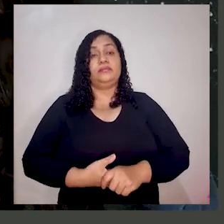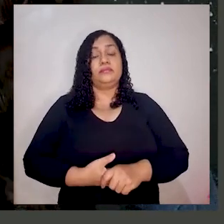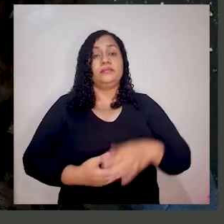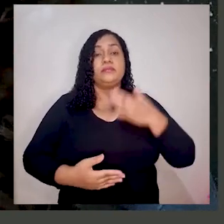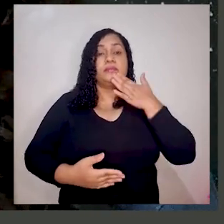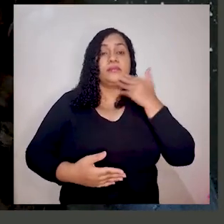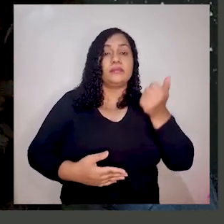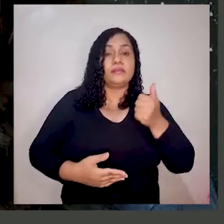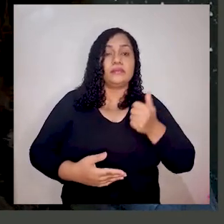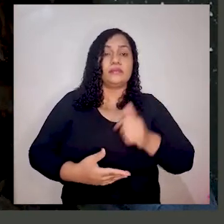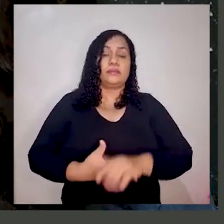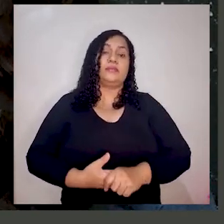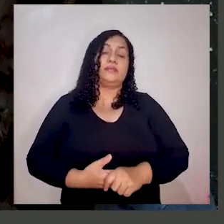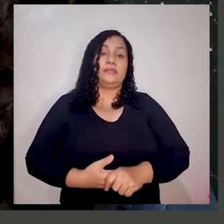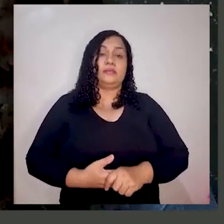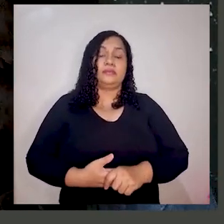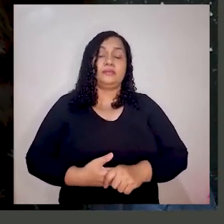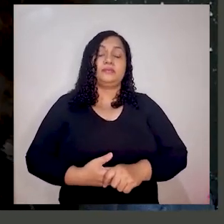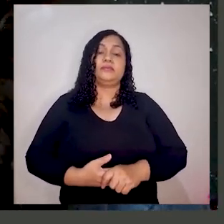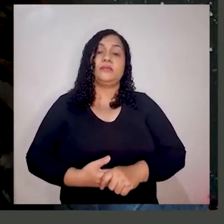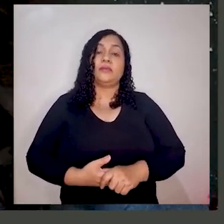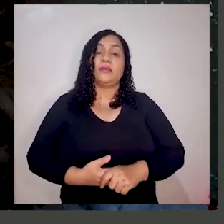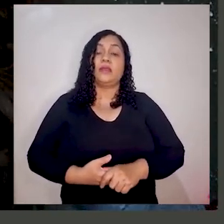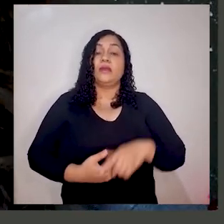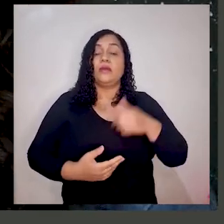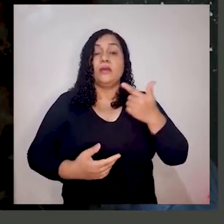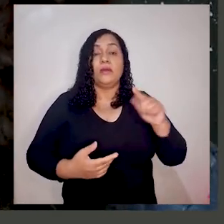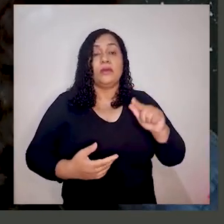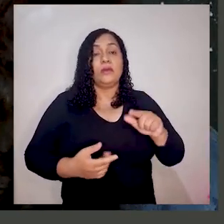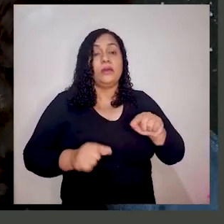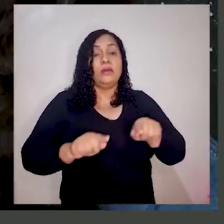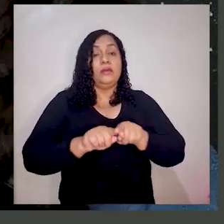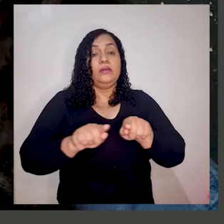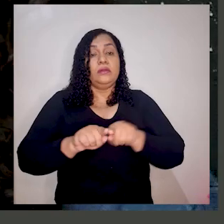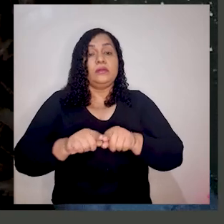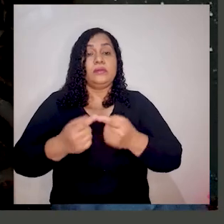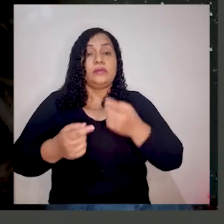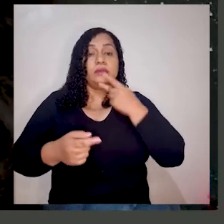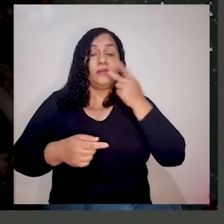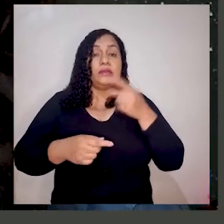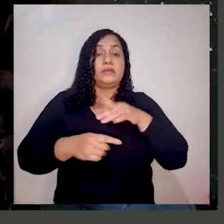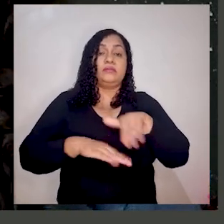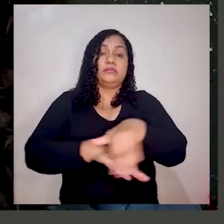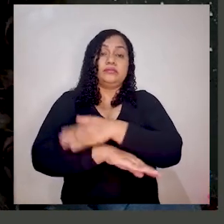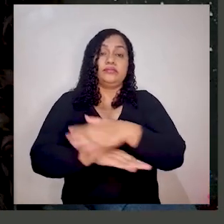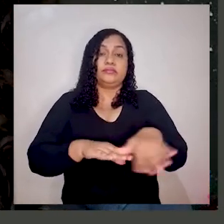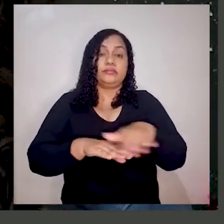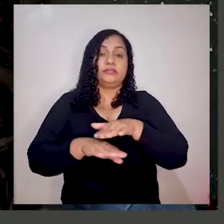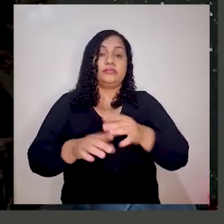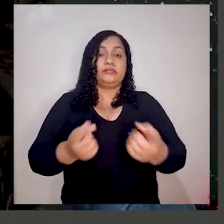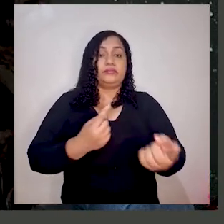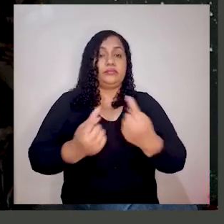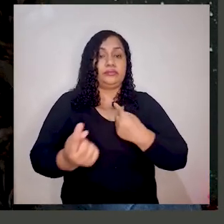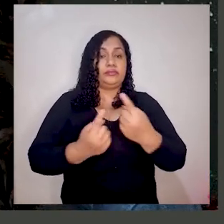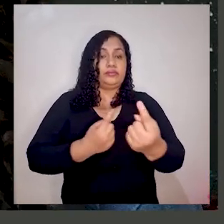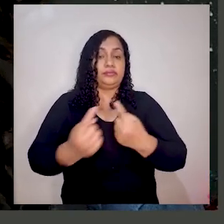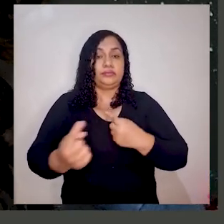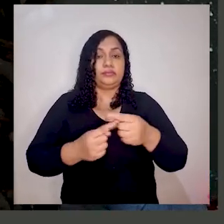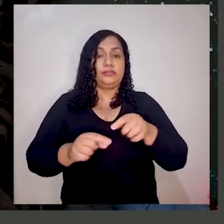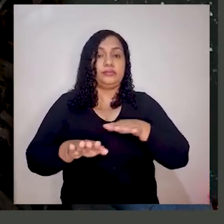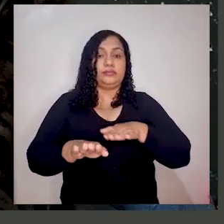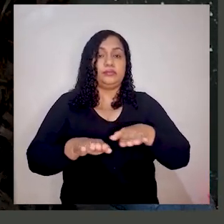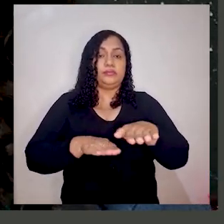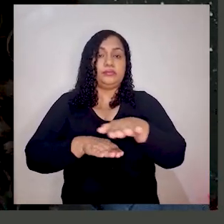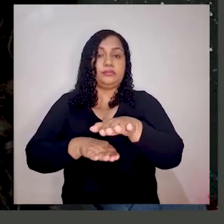né, para aí sim ir melhorando os outros. Outra questão também, pessoal, diz respeito ao tráfego, né? As pessoas cada vez mais